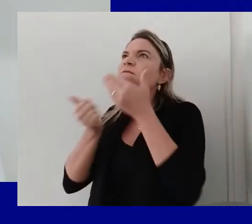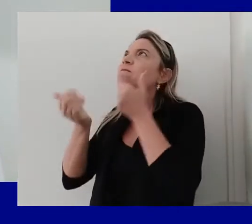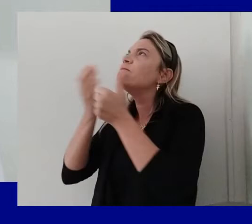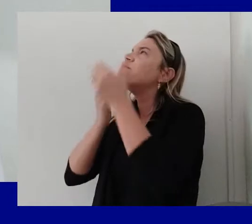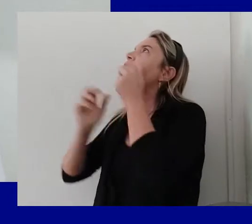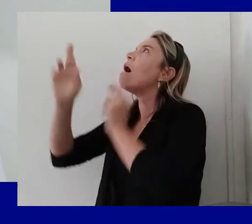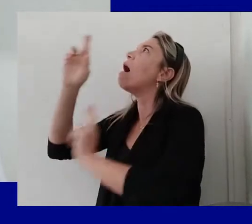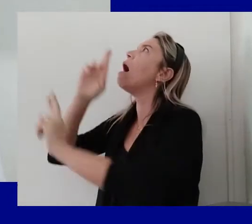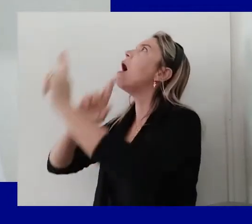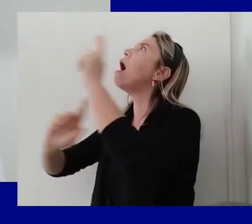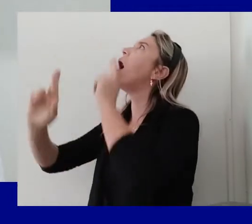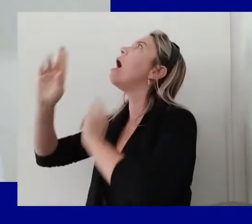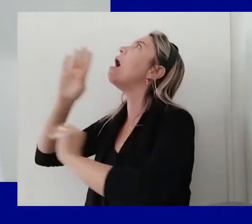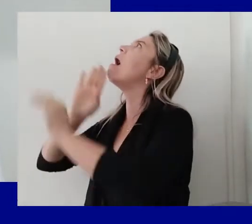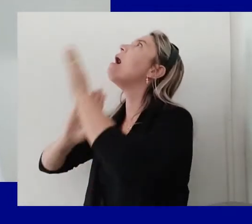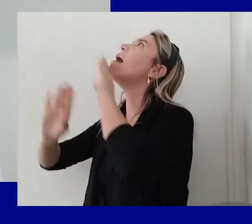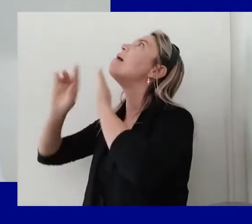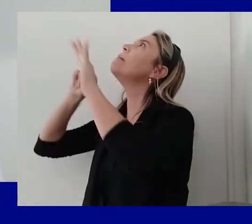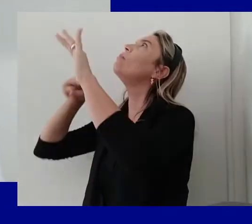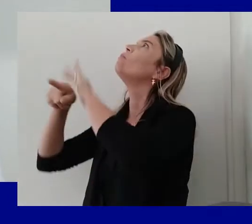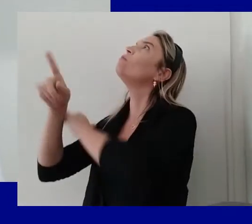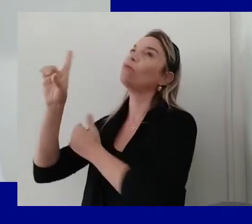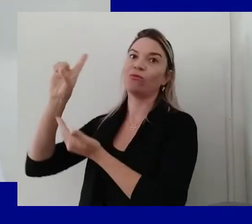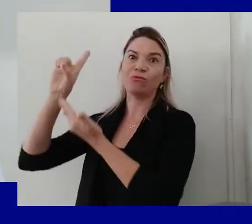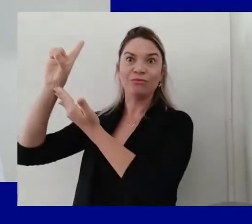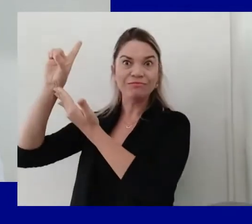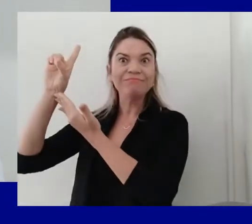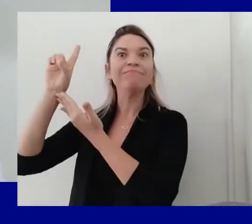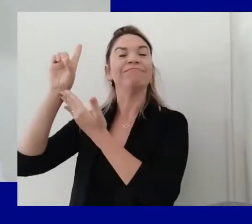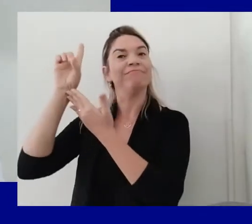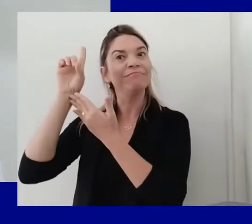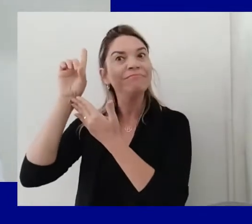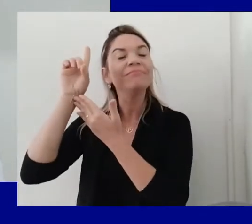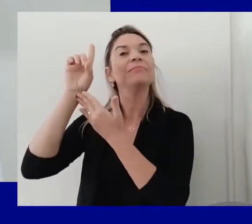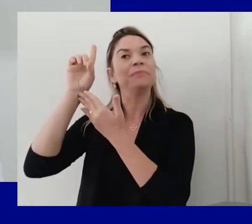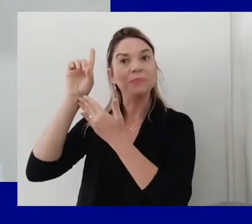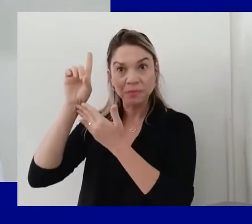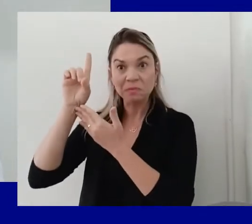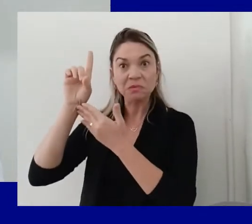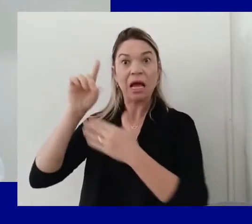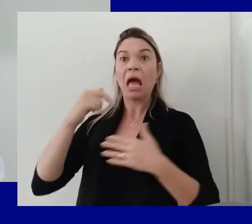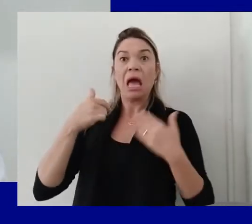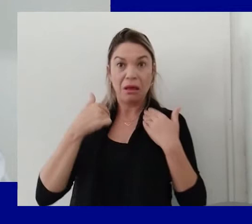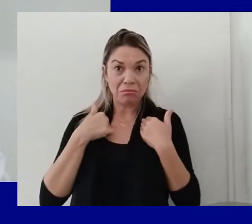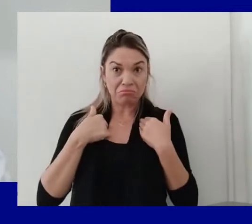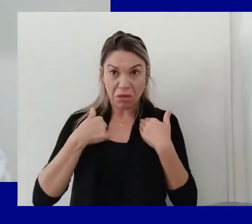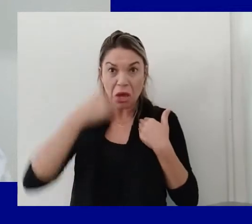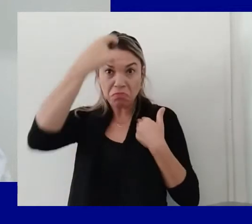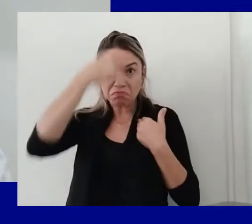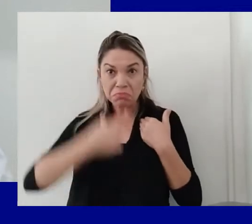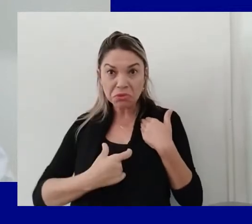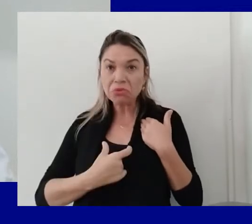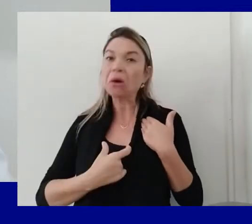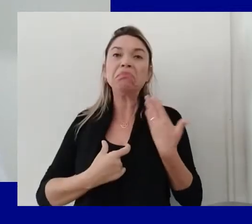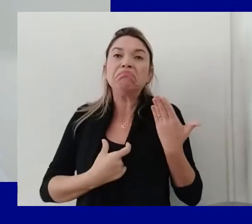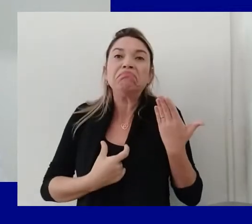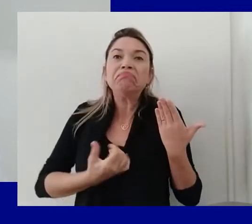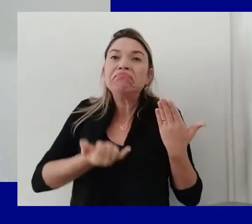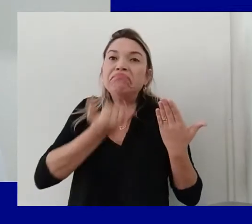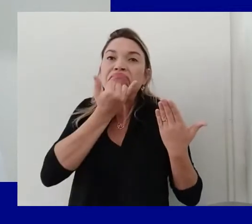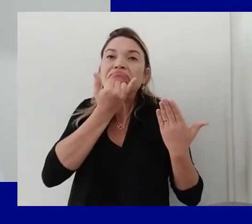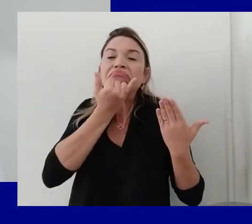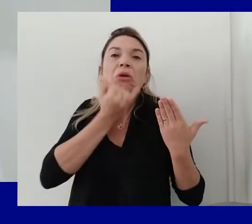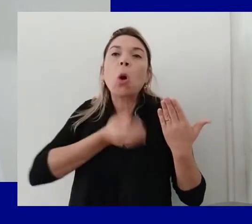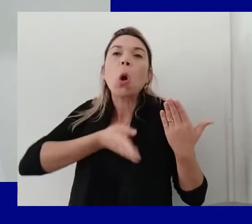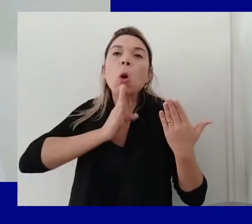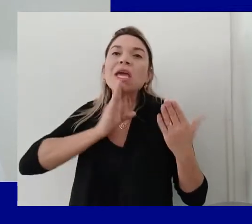de buscar conhecer a Deus. Eu sou limitado, ignorante sobre a maioria das coisas